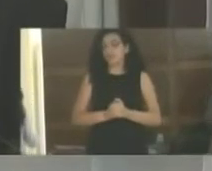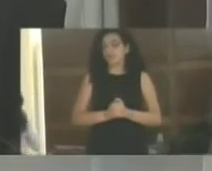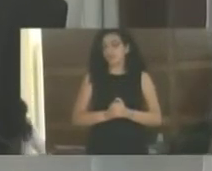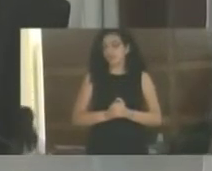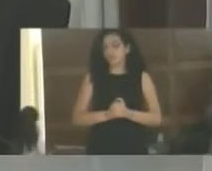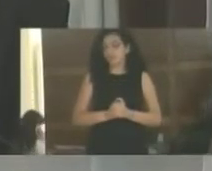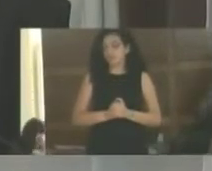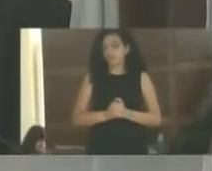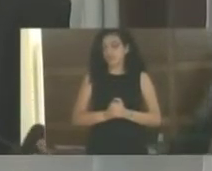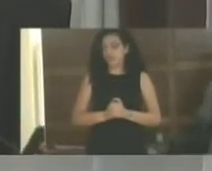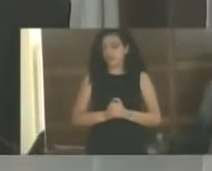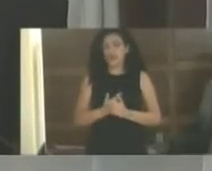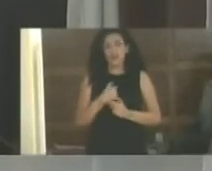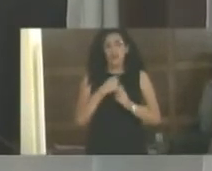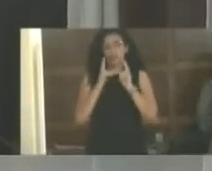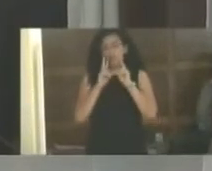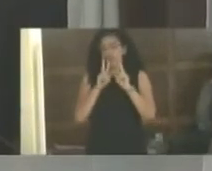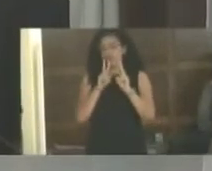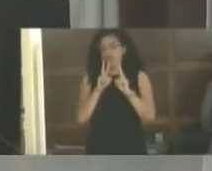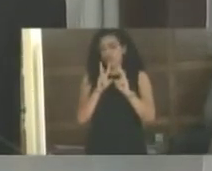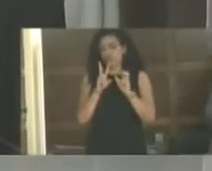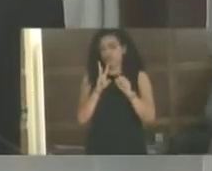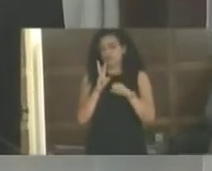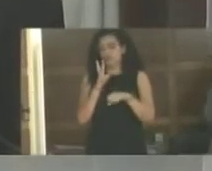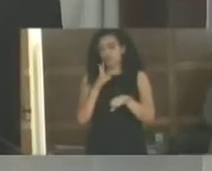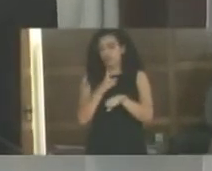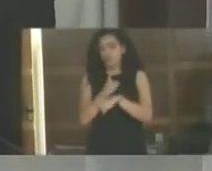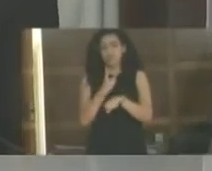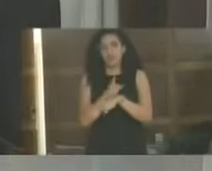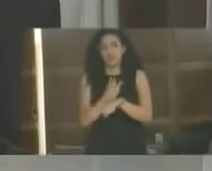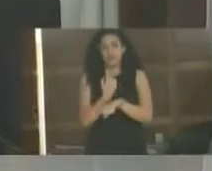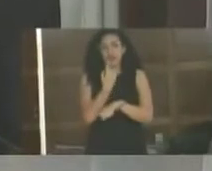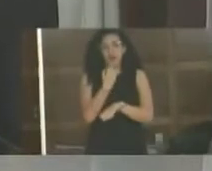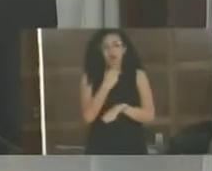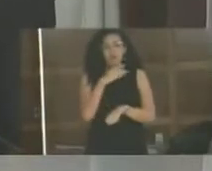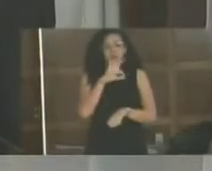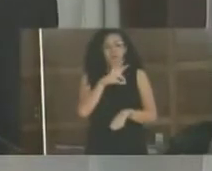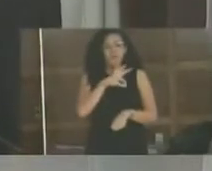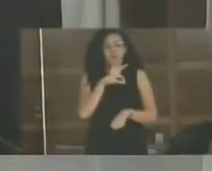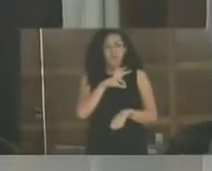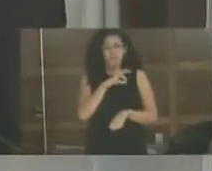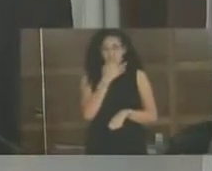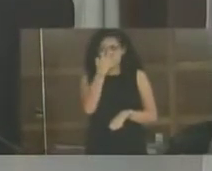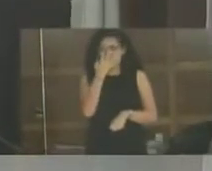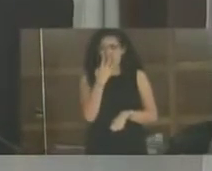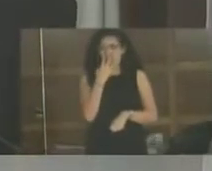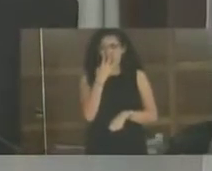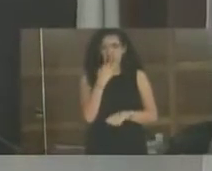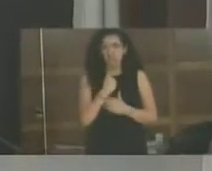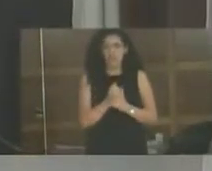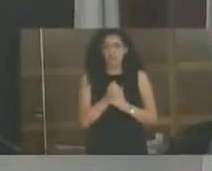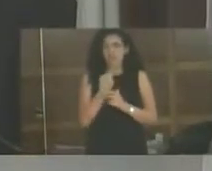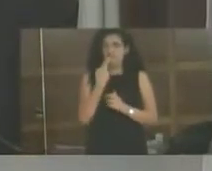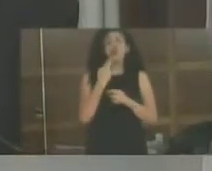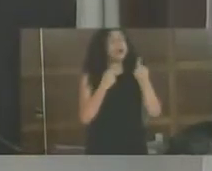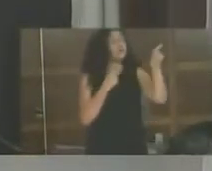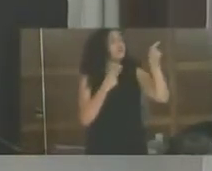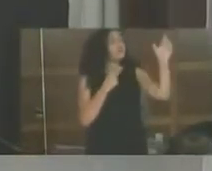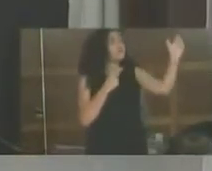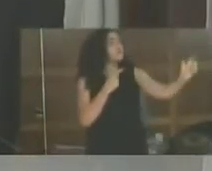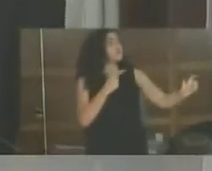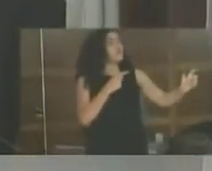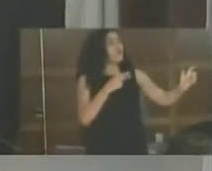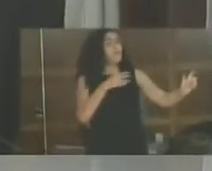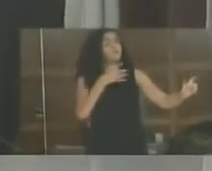vi eu tava vendo um WhatsApp até de risada, um PM bigodudo, né? Cara de mal, aí nego falou, aí o cara falou assim, isso que é polícia,